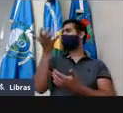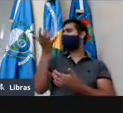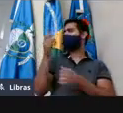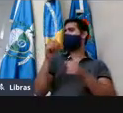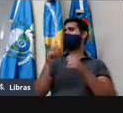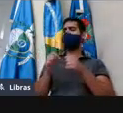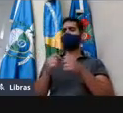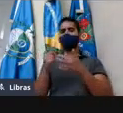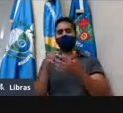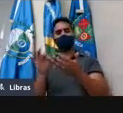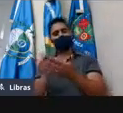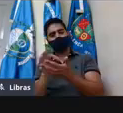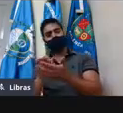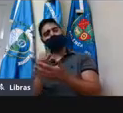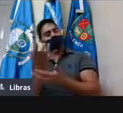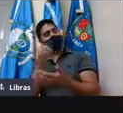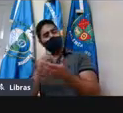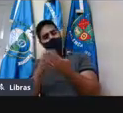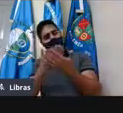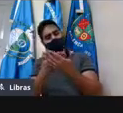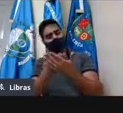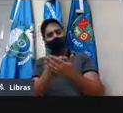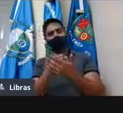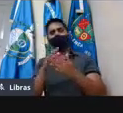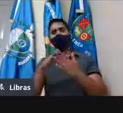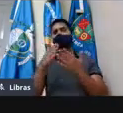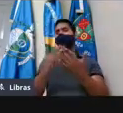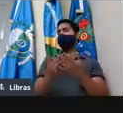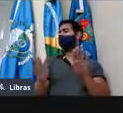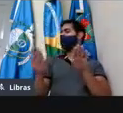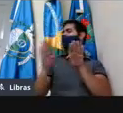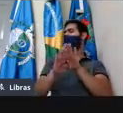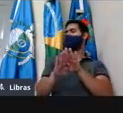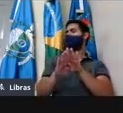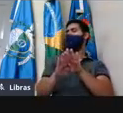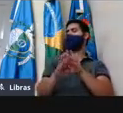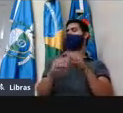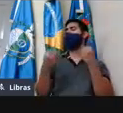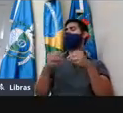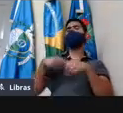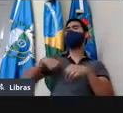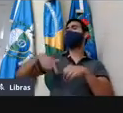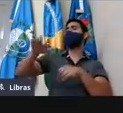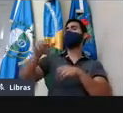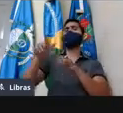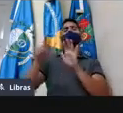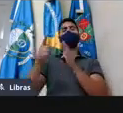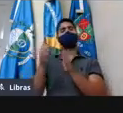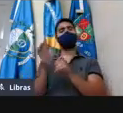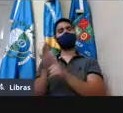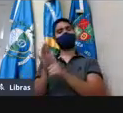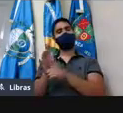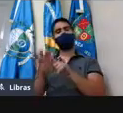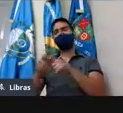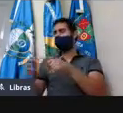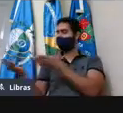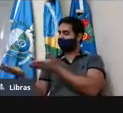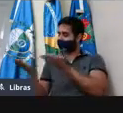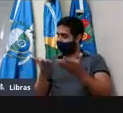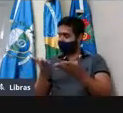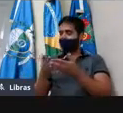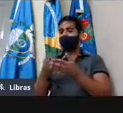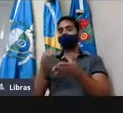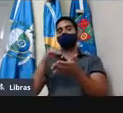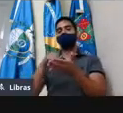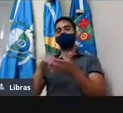fazer as atividades remotas, e aí a escola não está aberta para pegar o papel. Então, fica essa provocação.